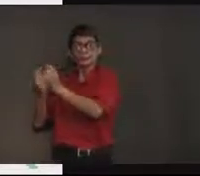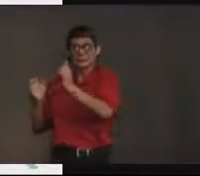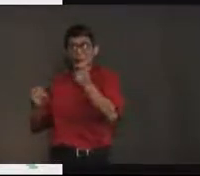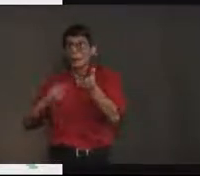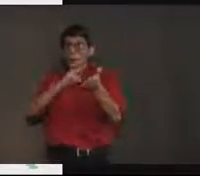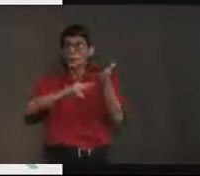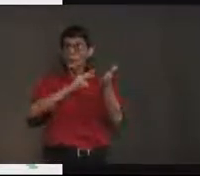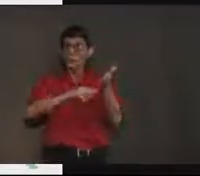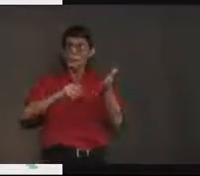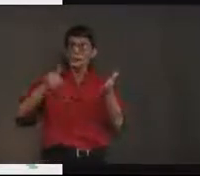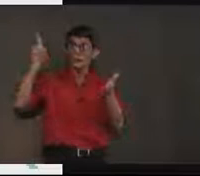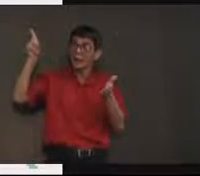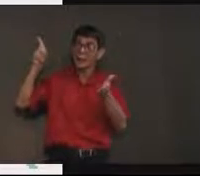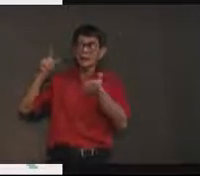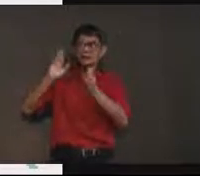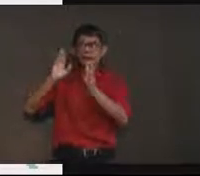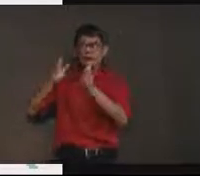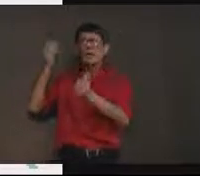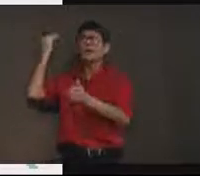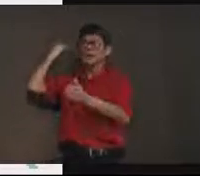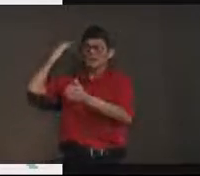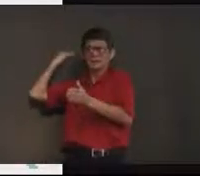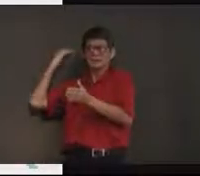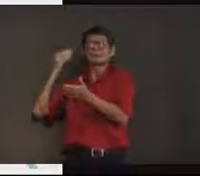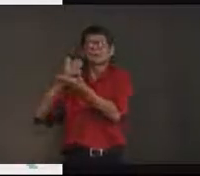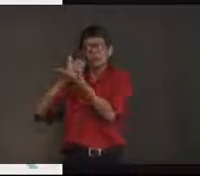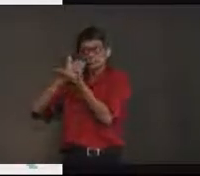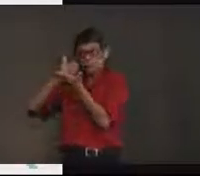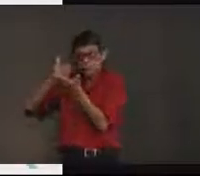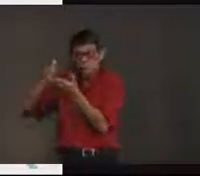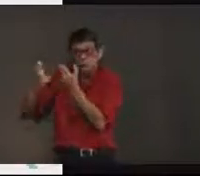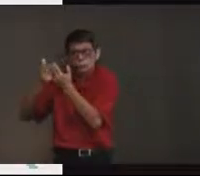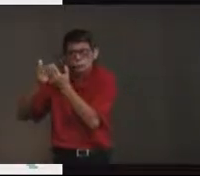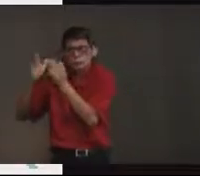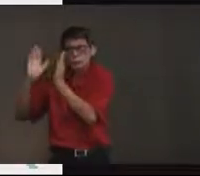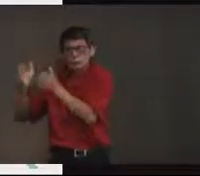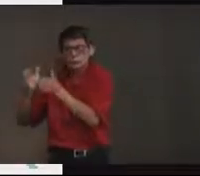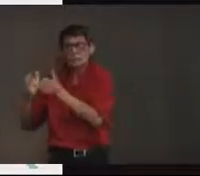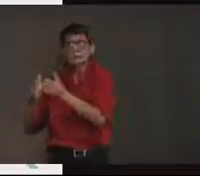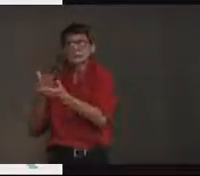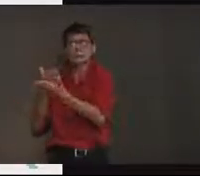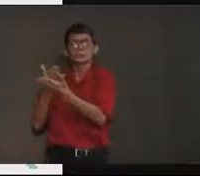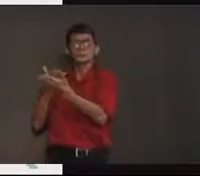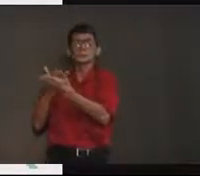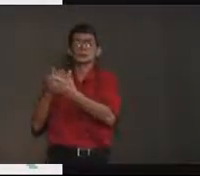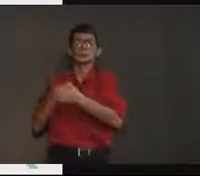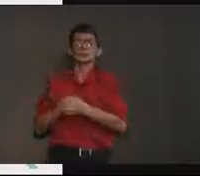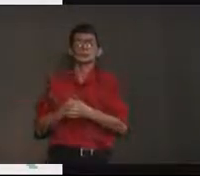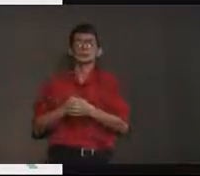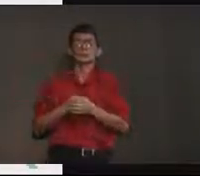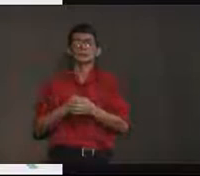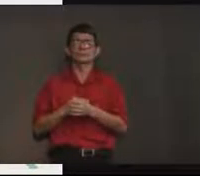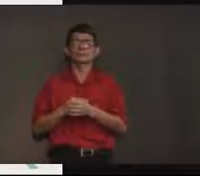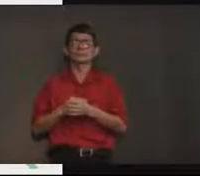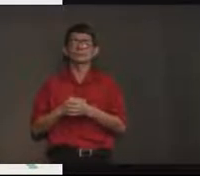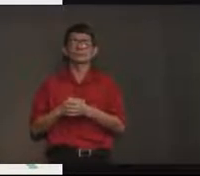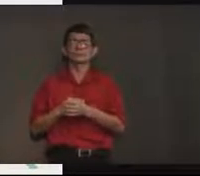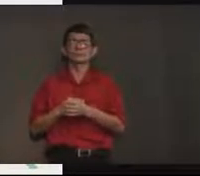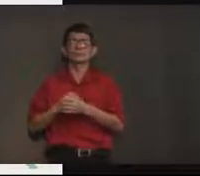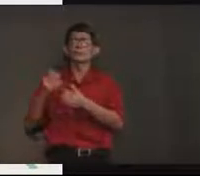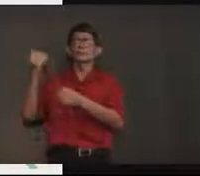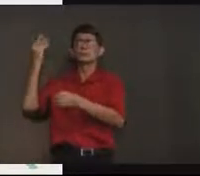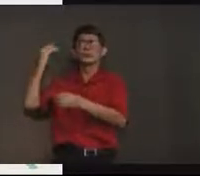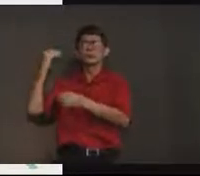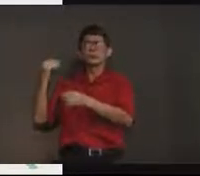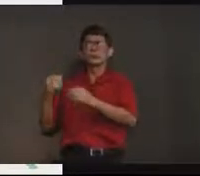métodos estavam começando a ficar a ser usados estudados né de moda